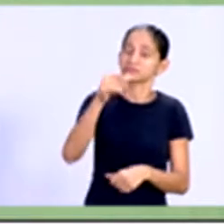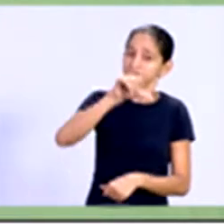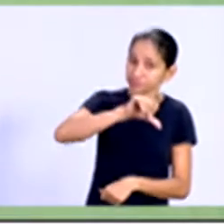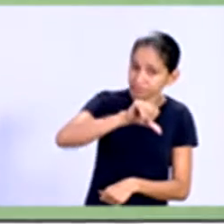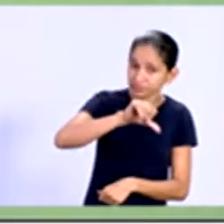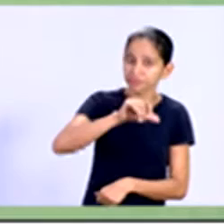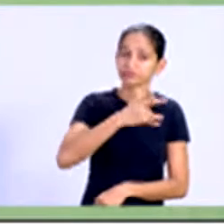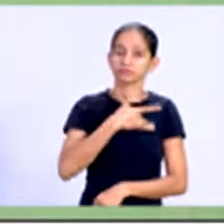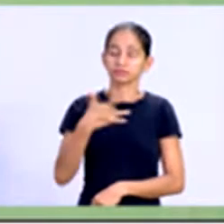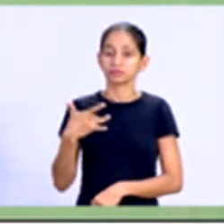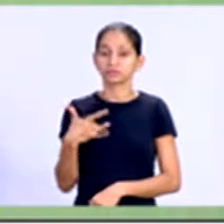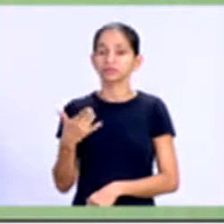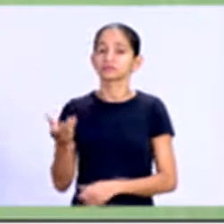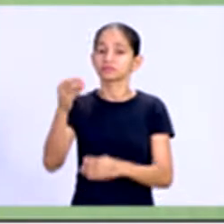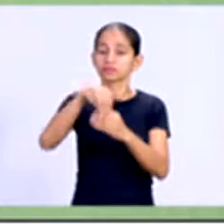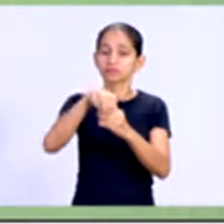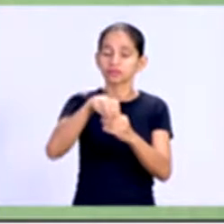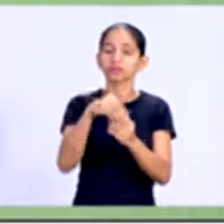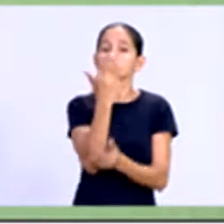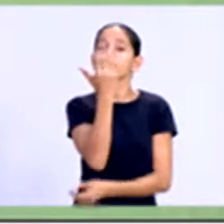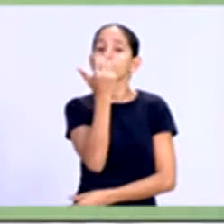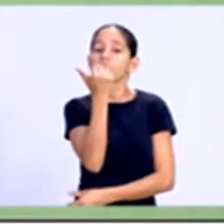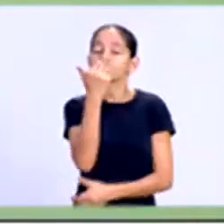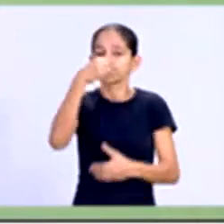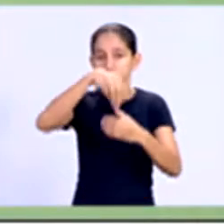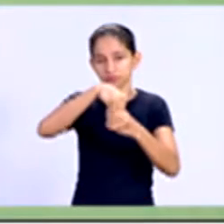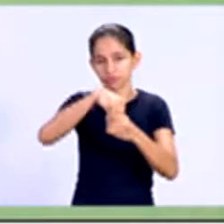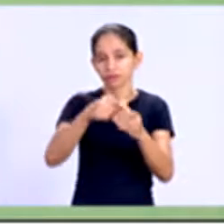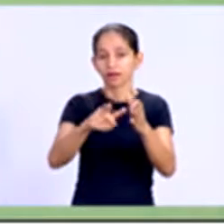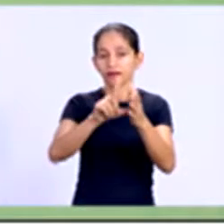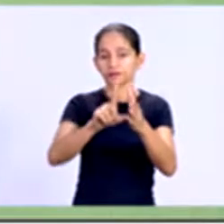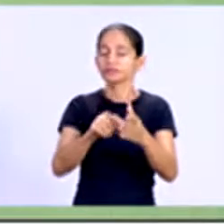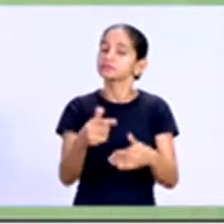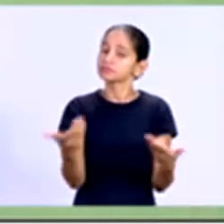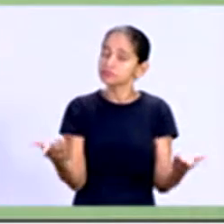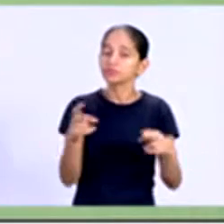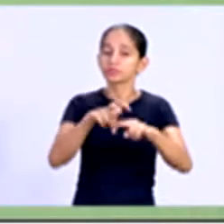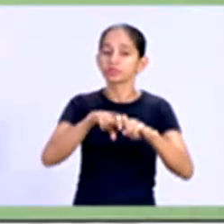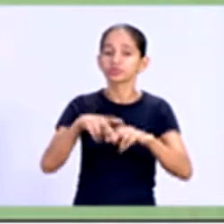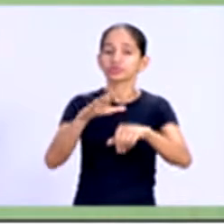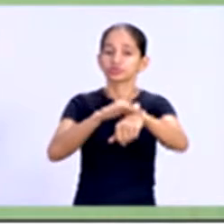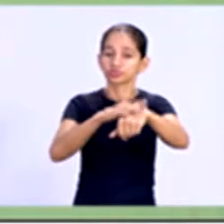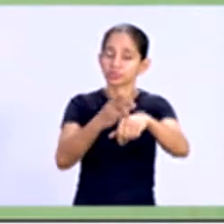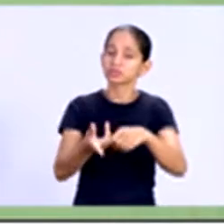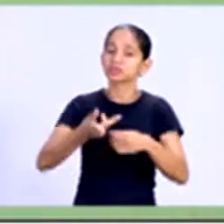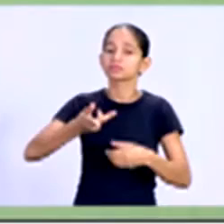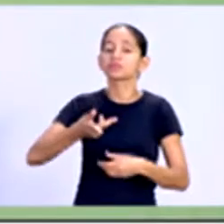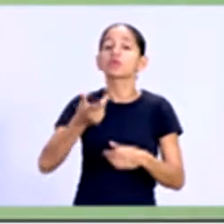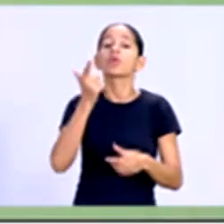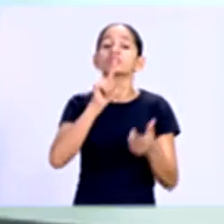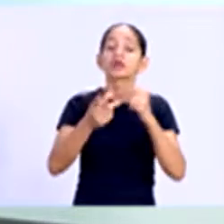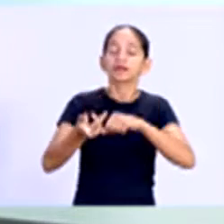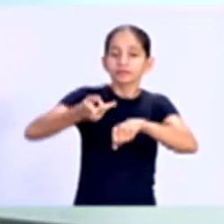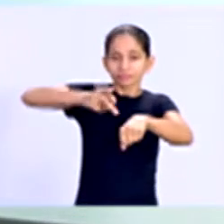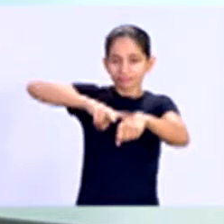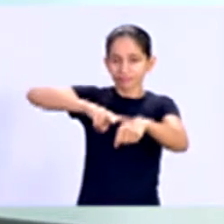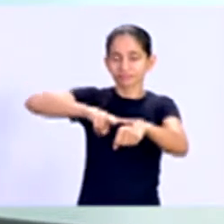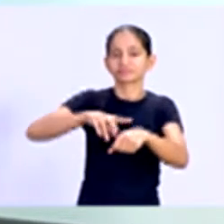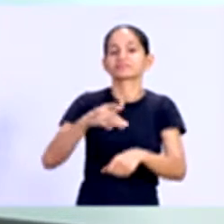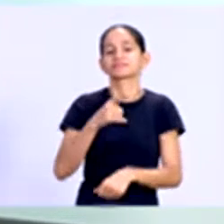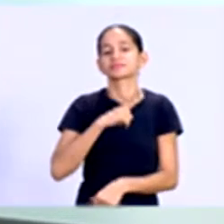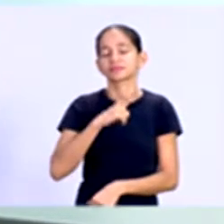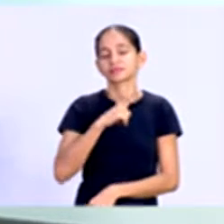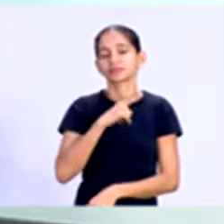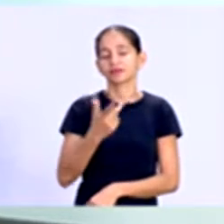patogênico presente nesses alimentos. Então, eu tenho uma doença transmitida por alimento quando eu consumo um